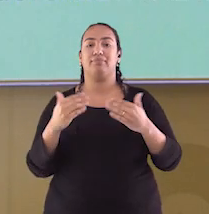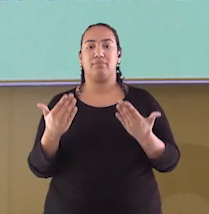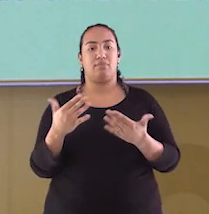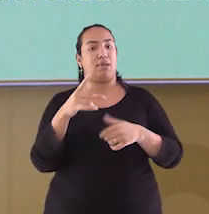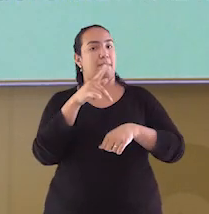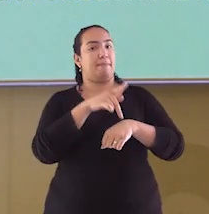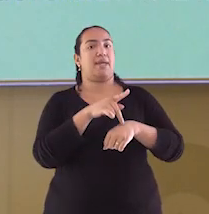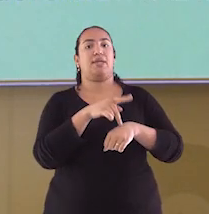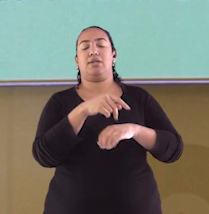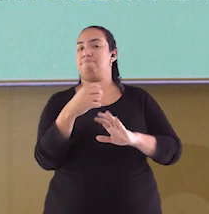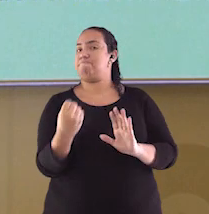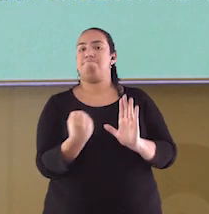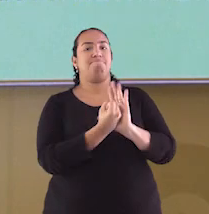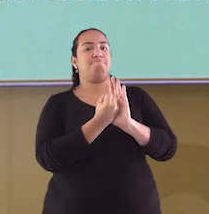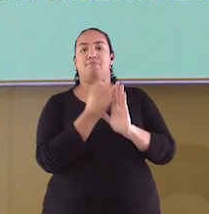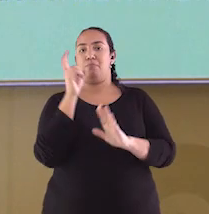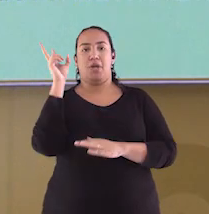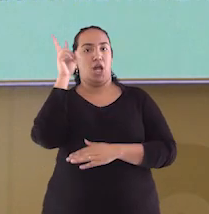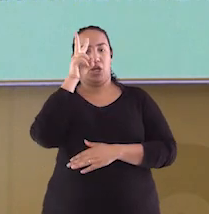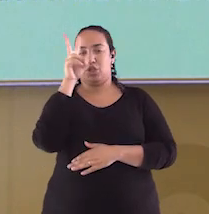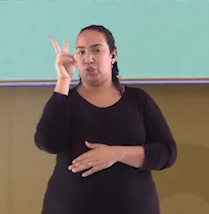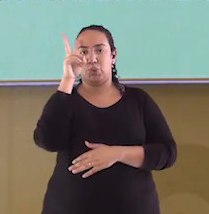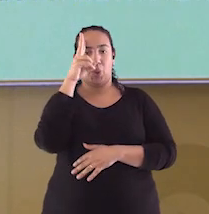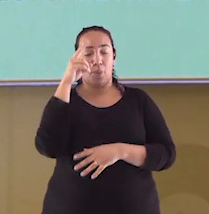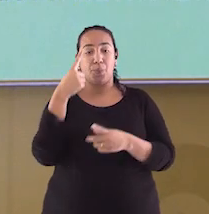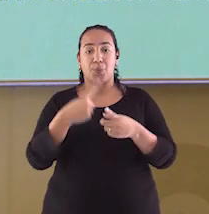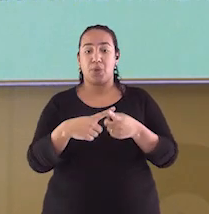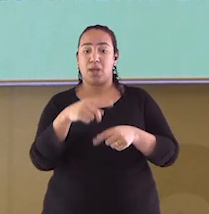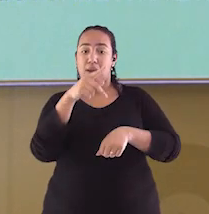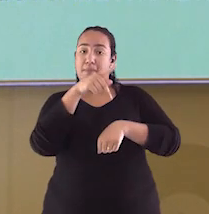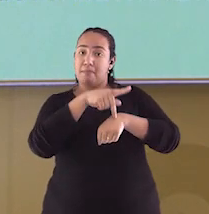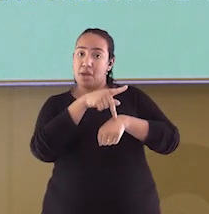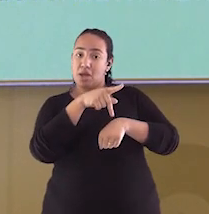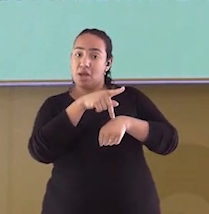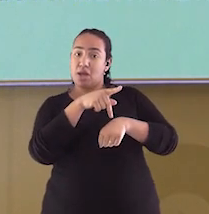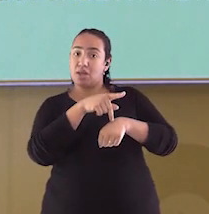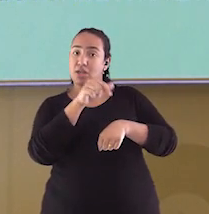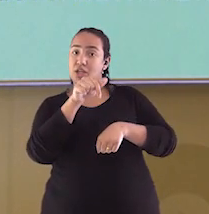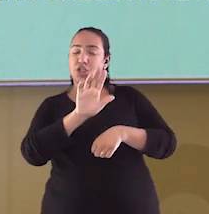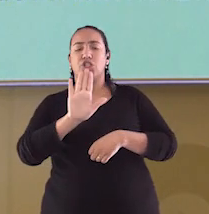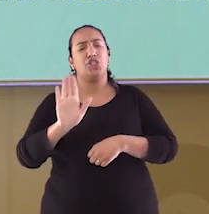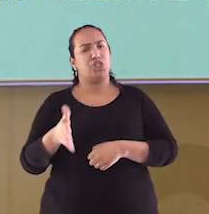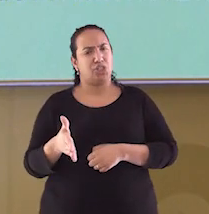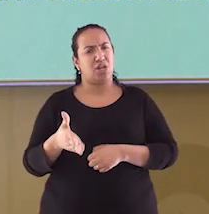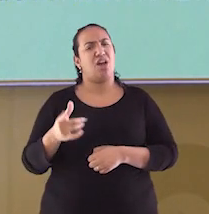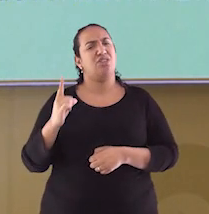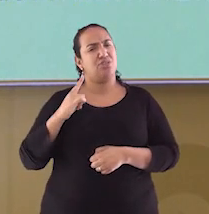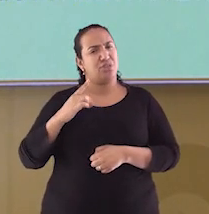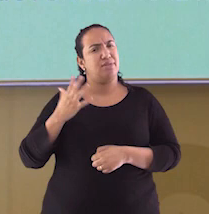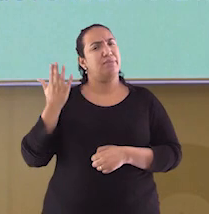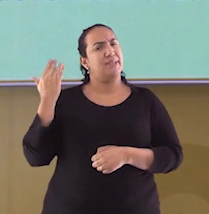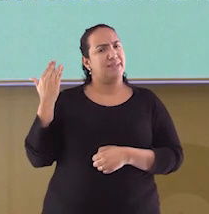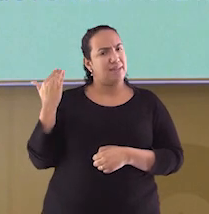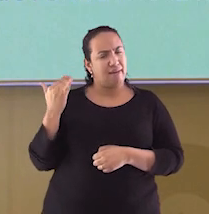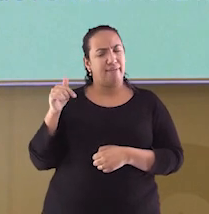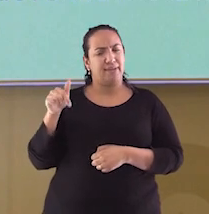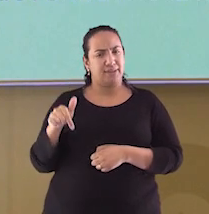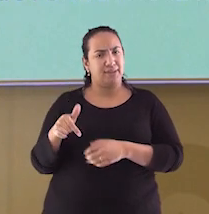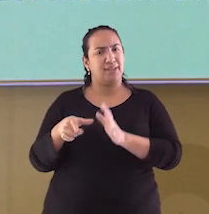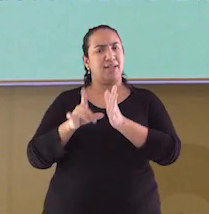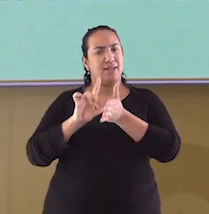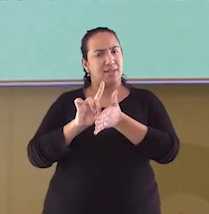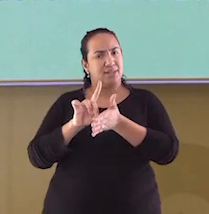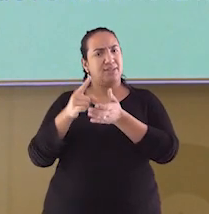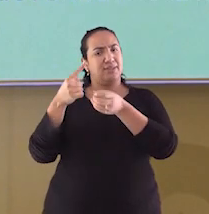em si não foram um marco histórico, porque elas provavelmente já existiam quando os municípios